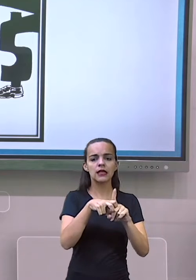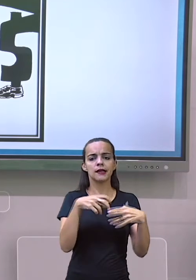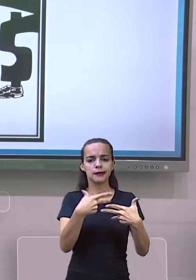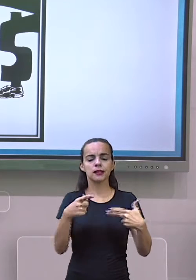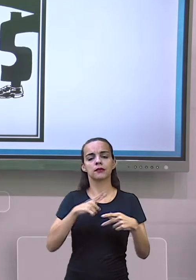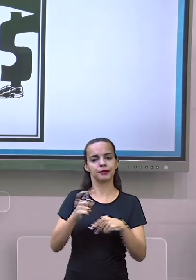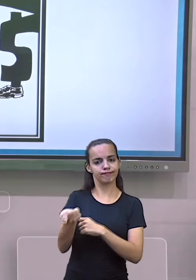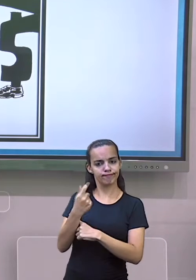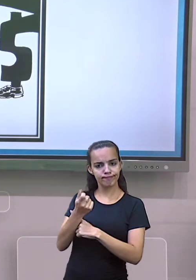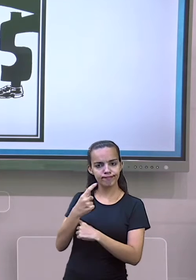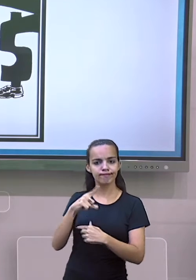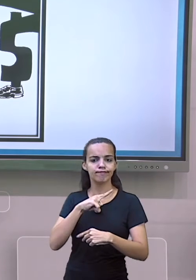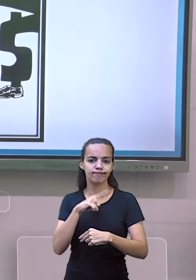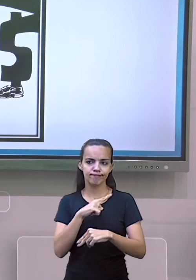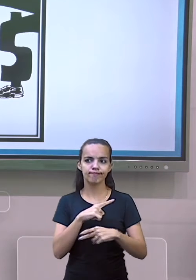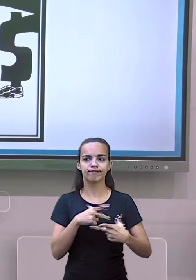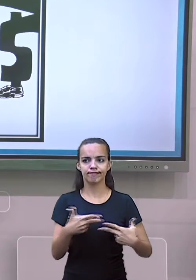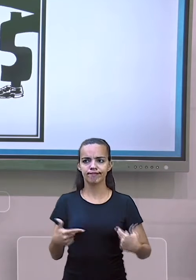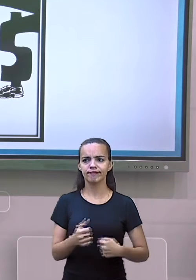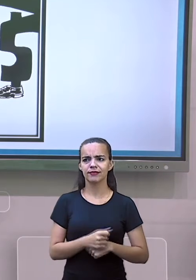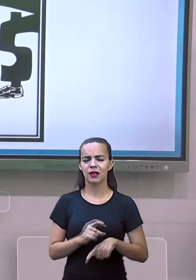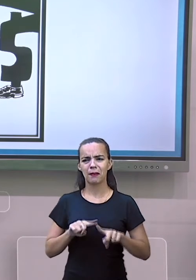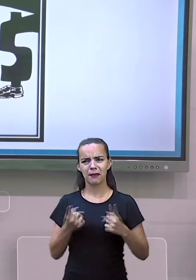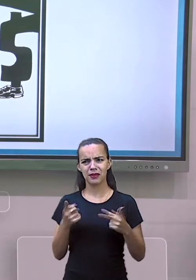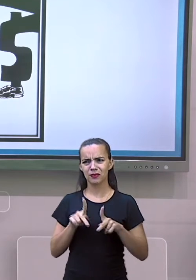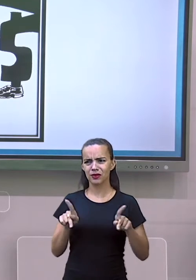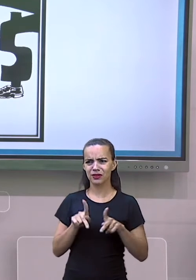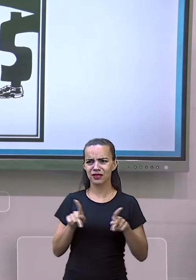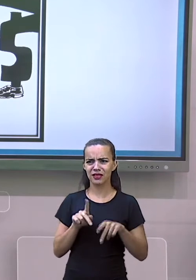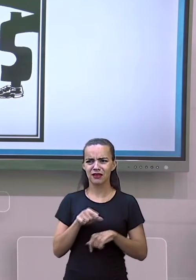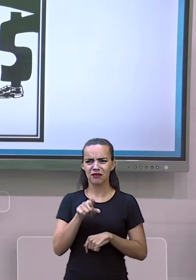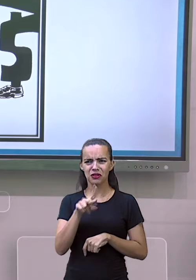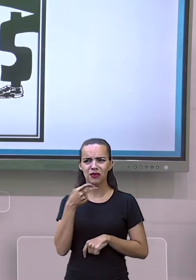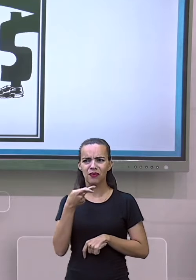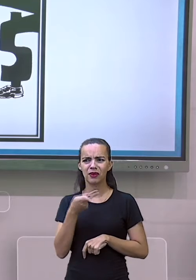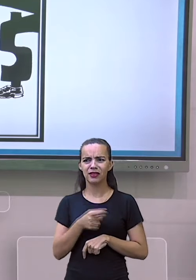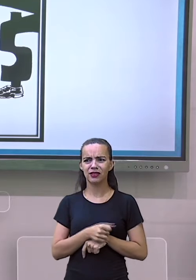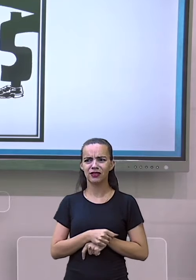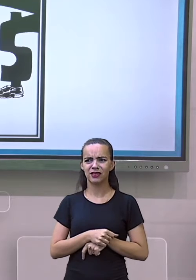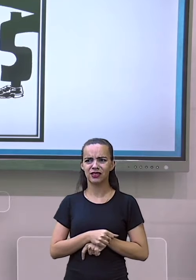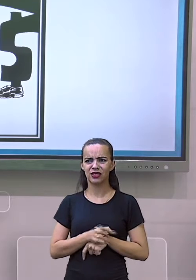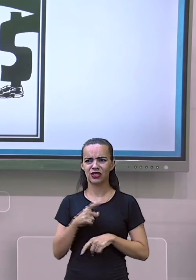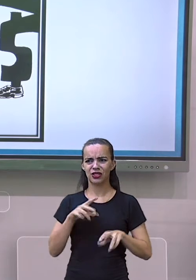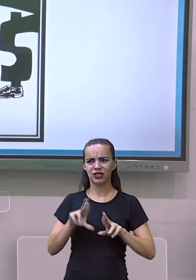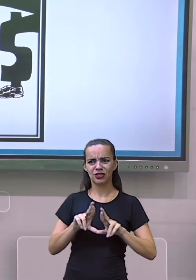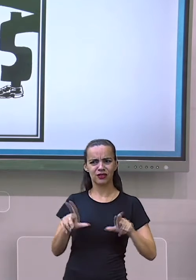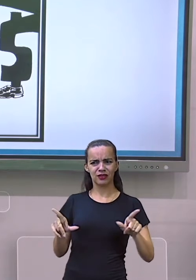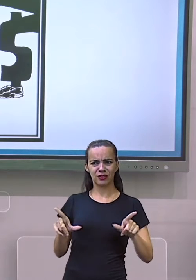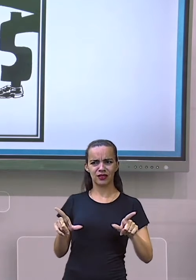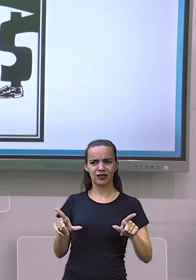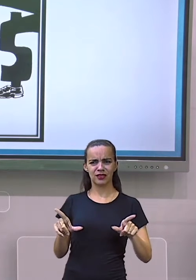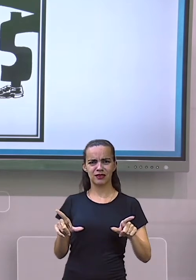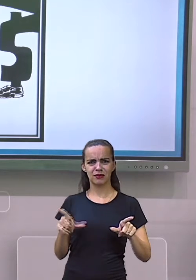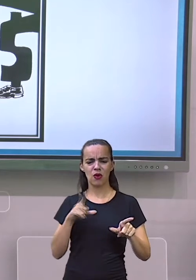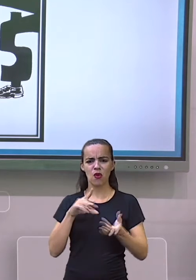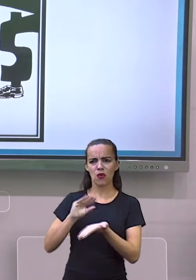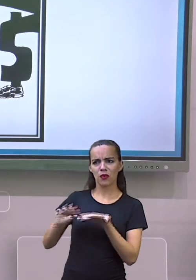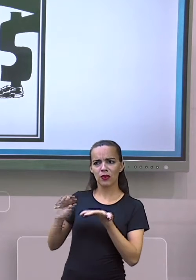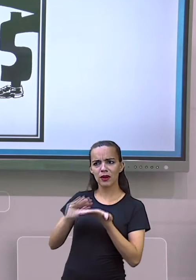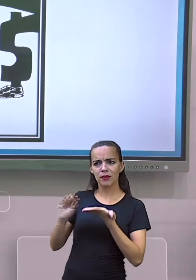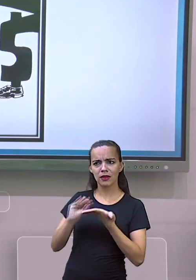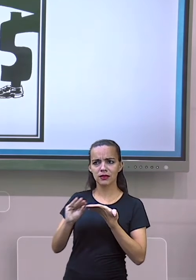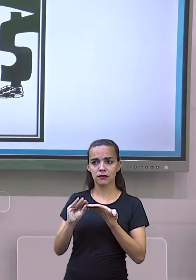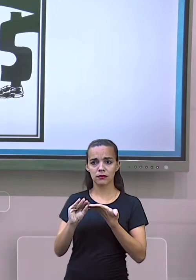de trabalho infantil, entre outros direitos. Mas, professor, você falou que bem diferente, então o capitalismo deixou